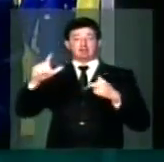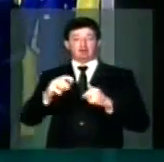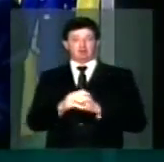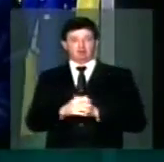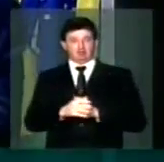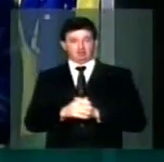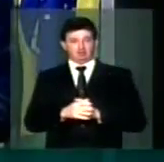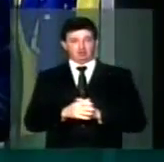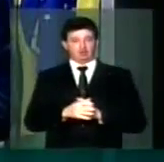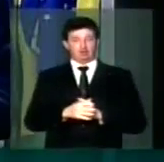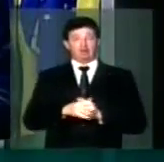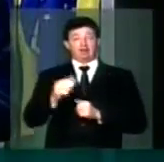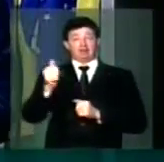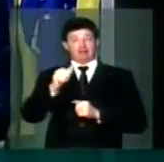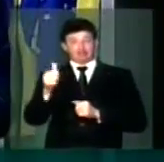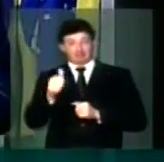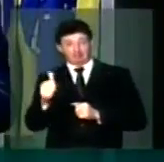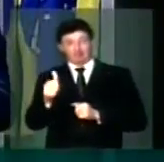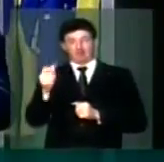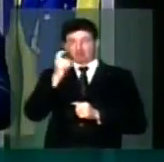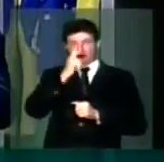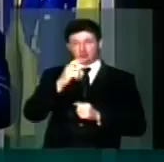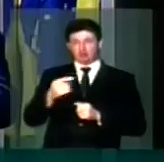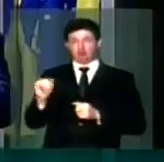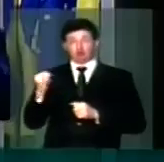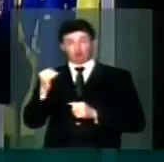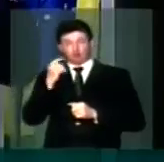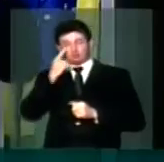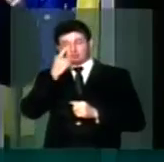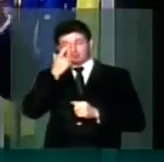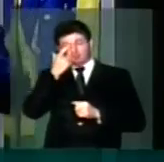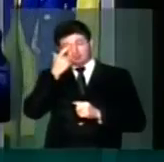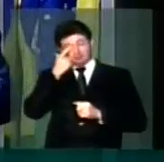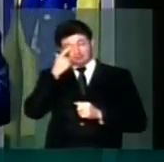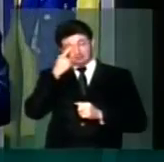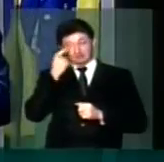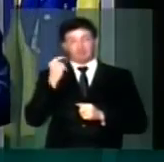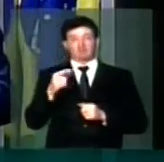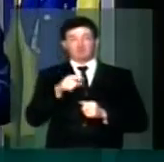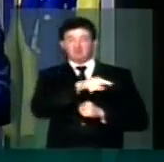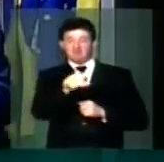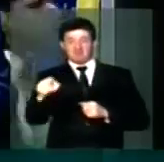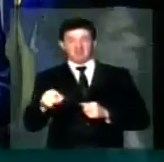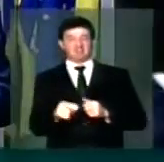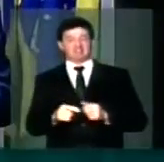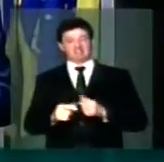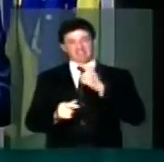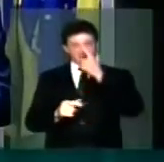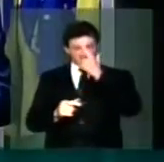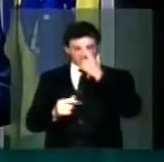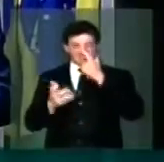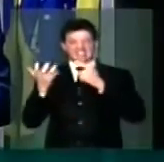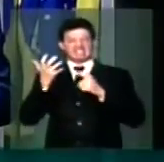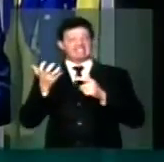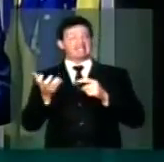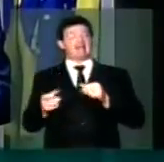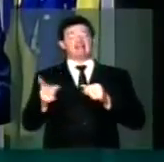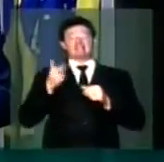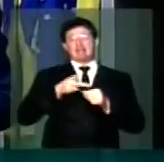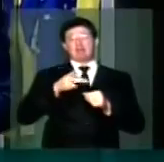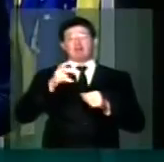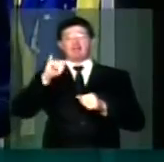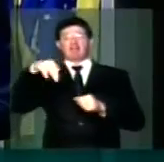A 11ª mentira, juros. Vocês, oposicionistas, sempre plantaram